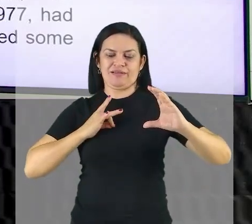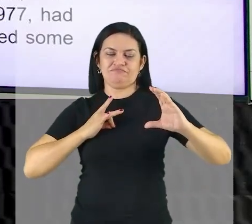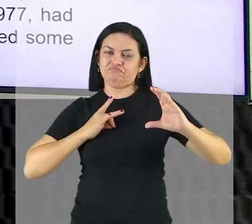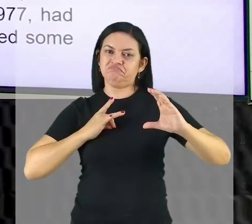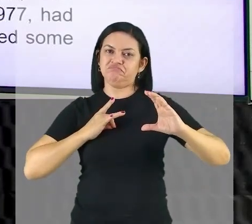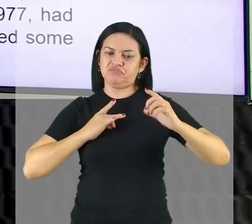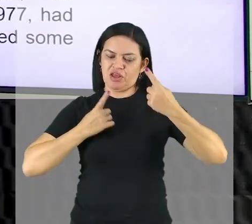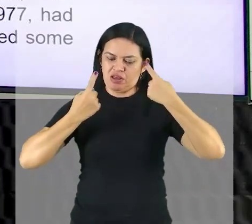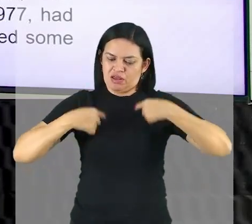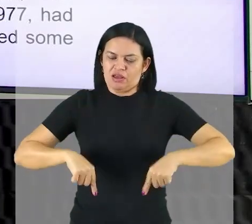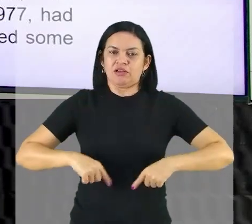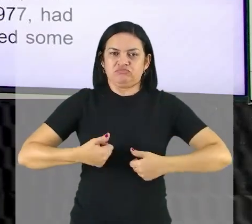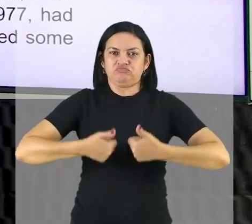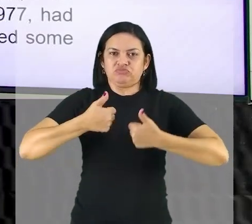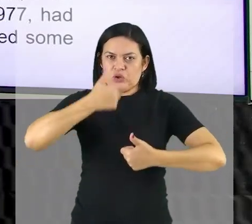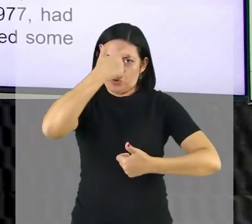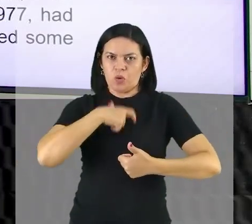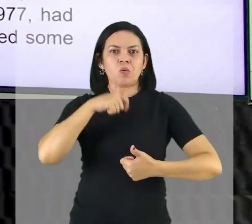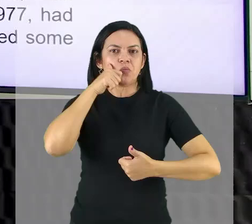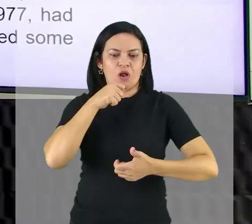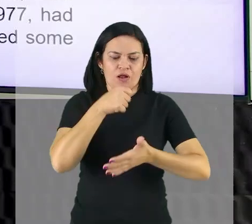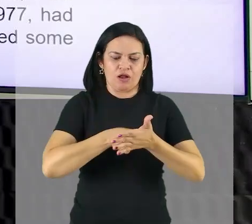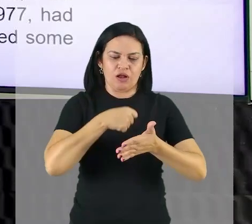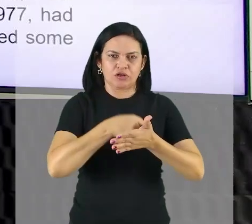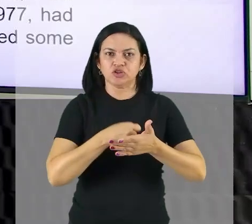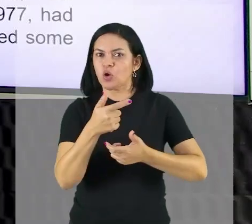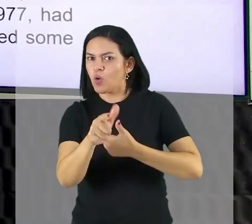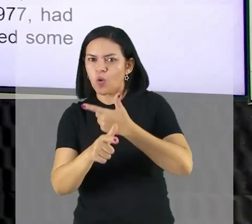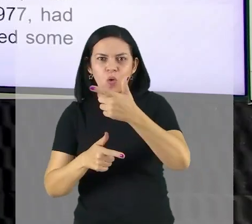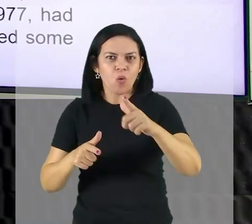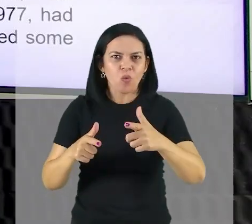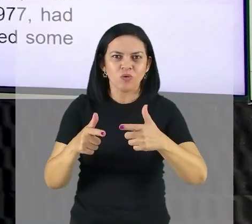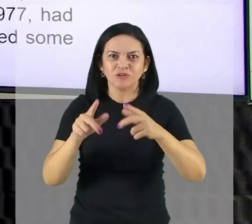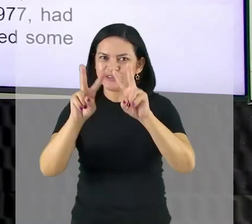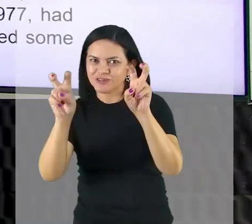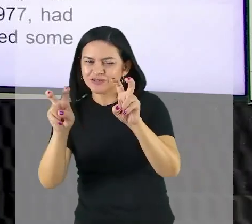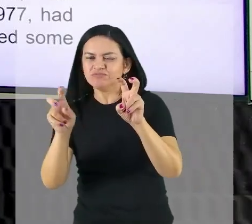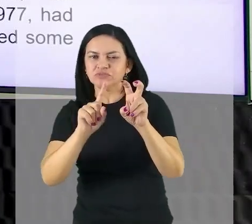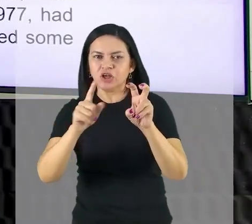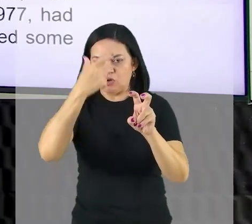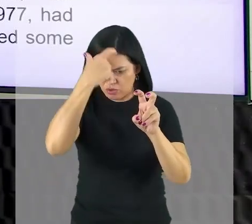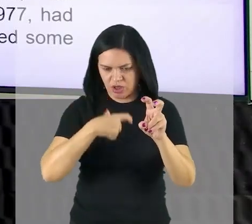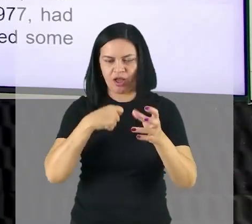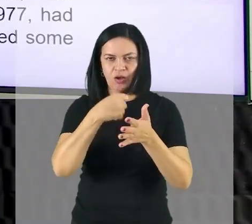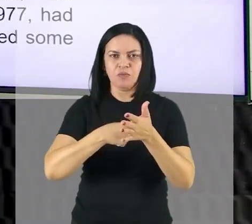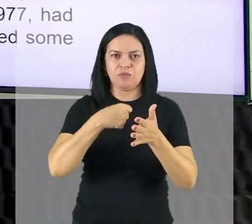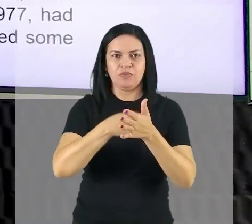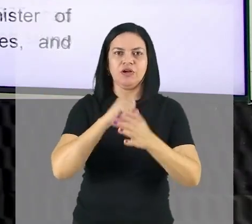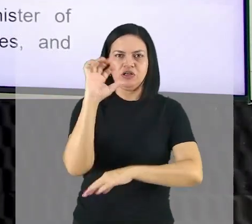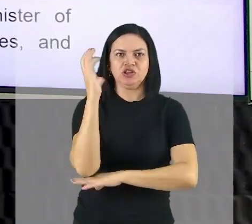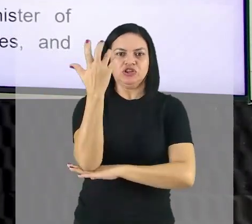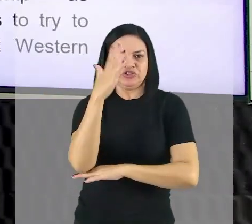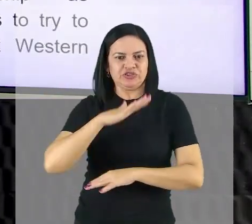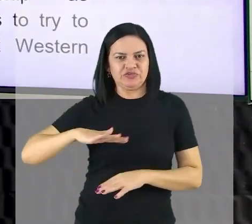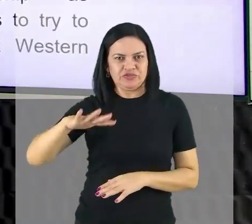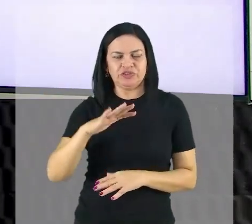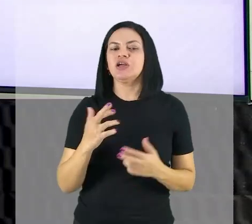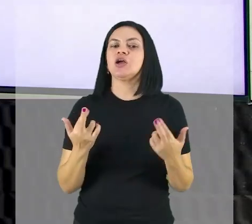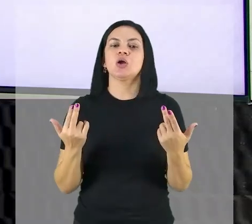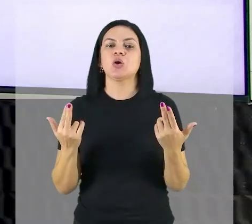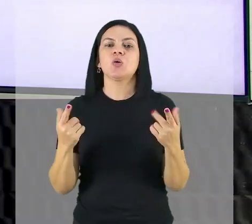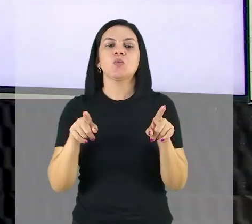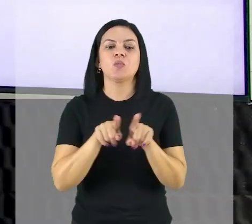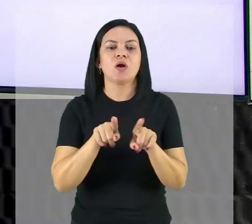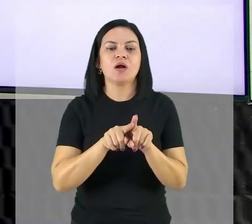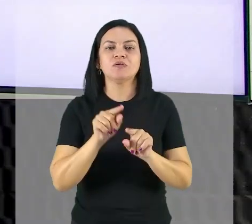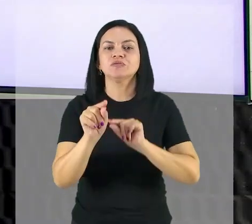qualidade. Ela podia ser uma ativista de outras causas, mas ela é uma ativista ambiental. A mesma coisa se